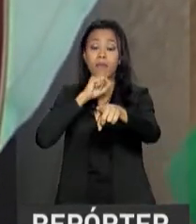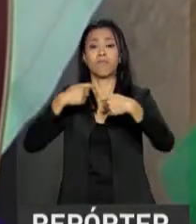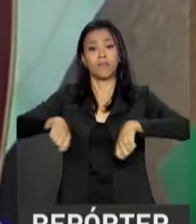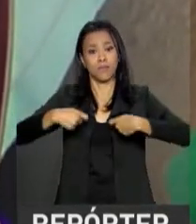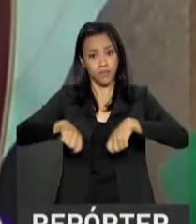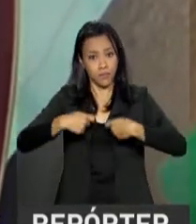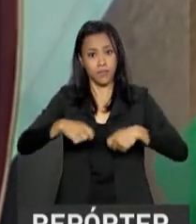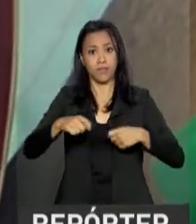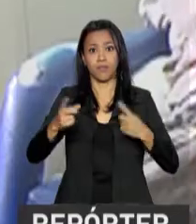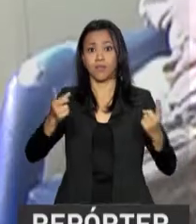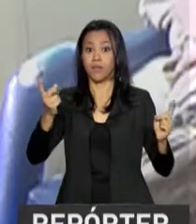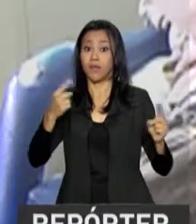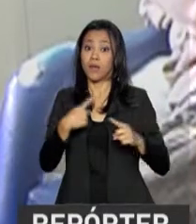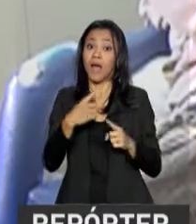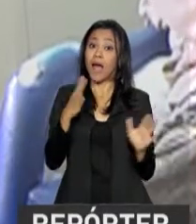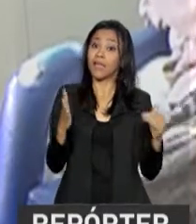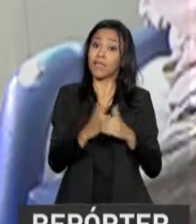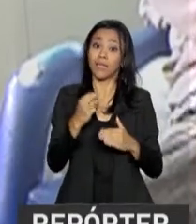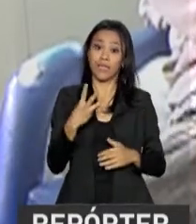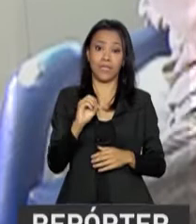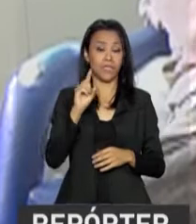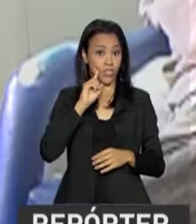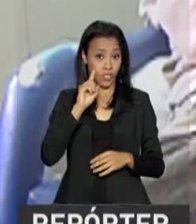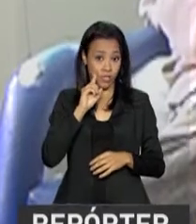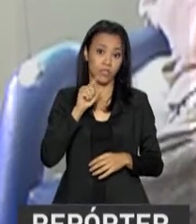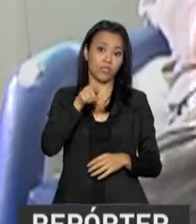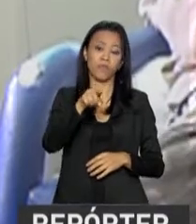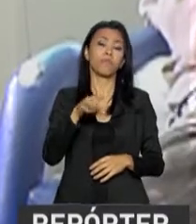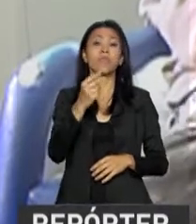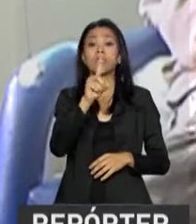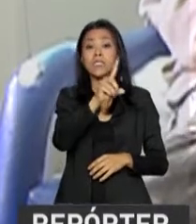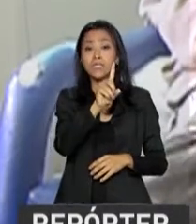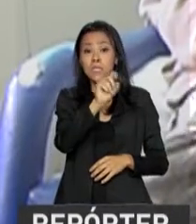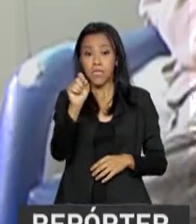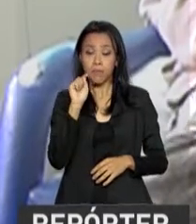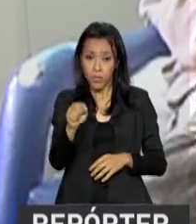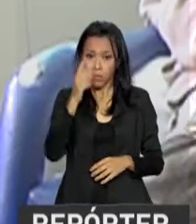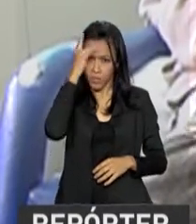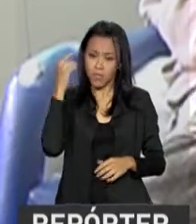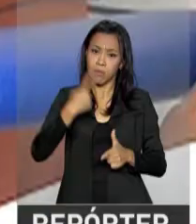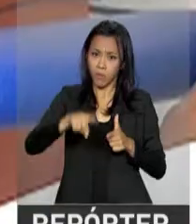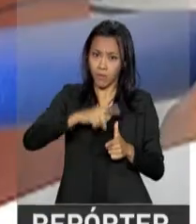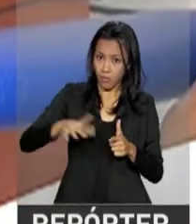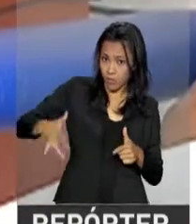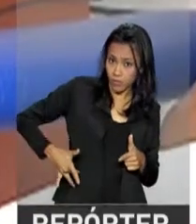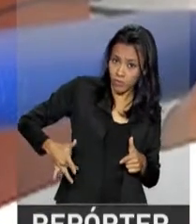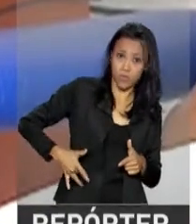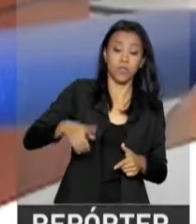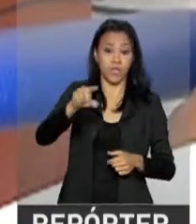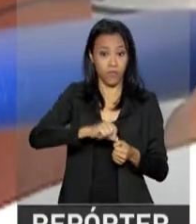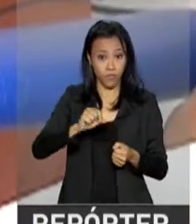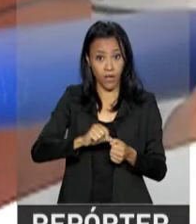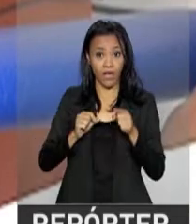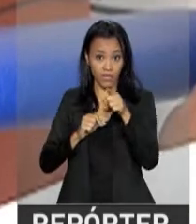tratamento em trânsito por até 30 dias da cerca de 100 mil pessoas que têm doença renal crônica e realiza o